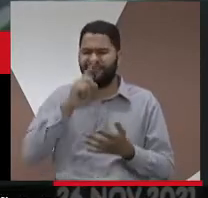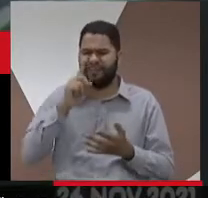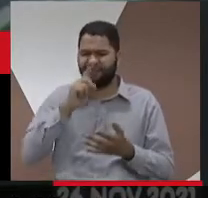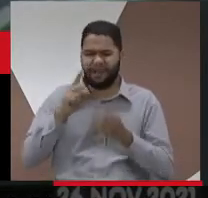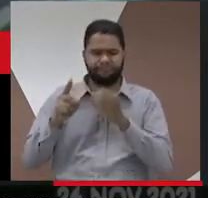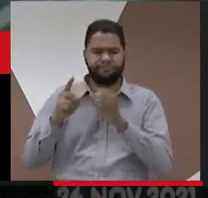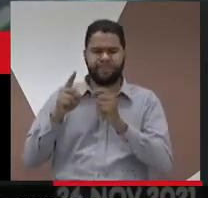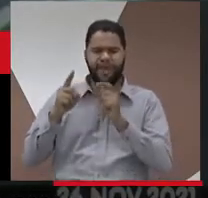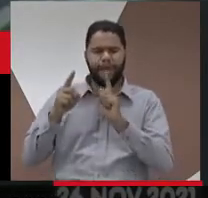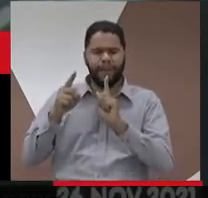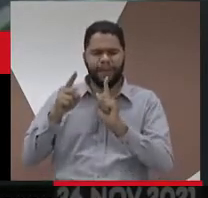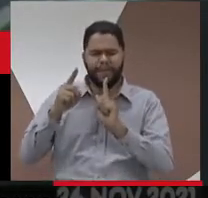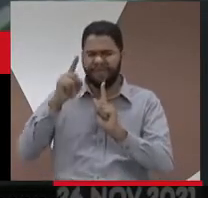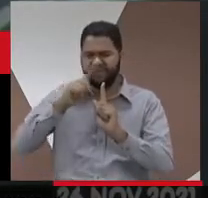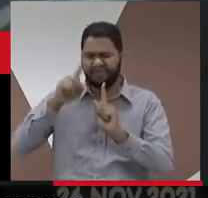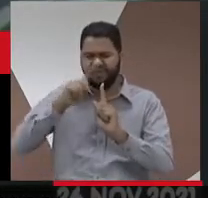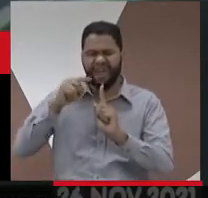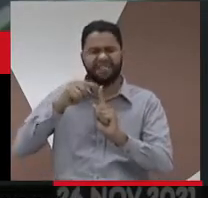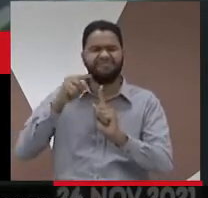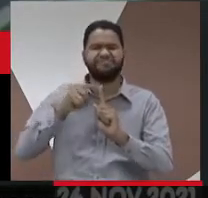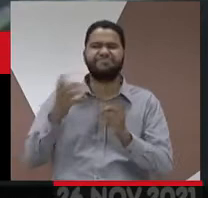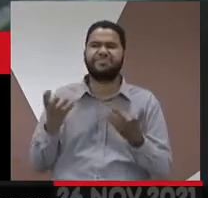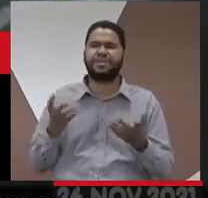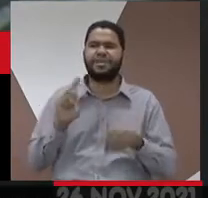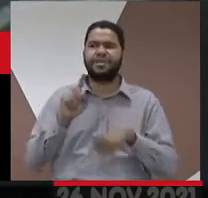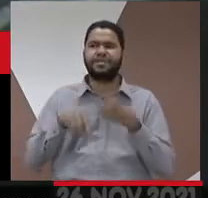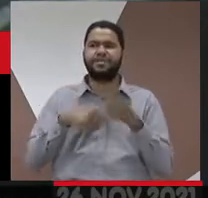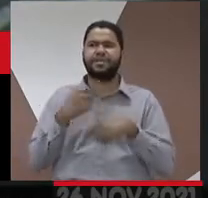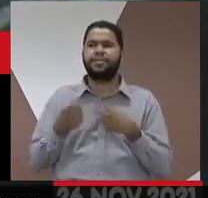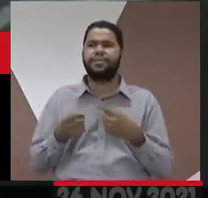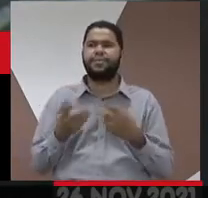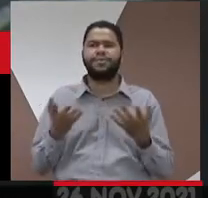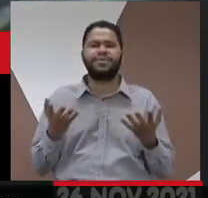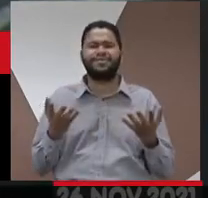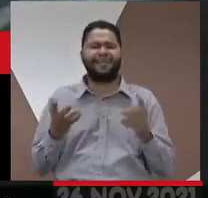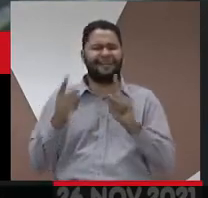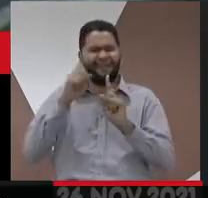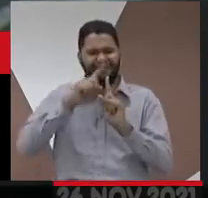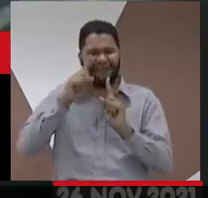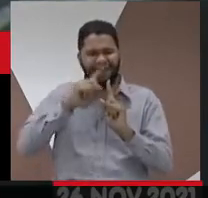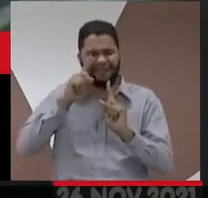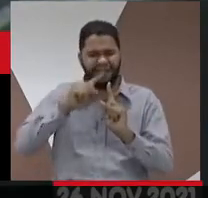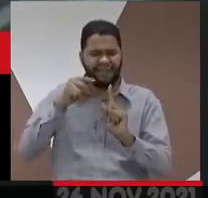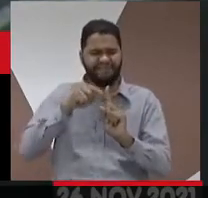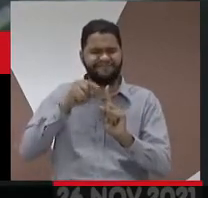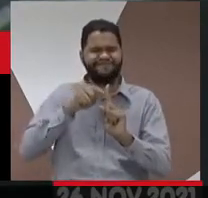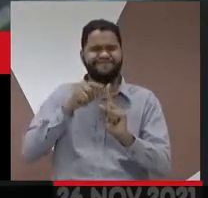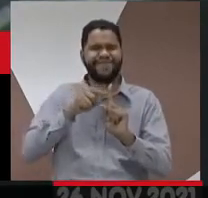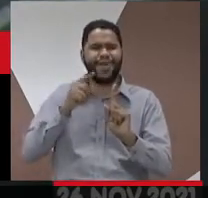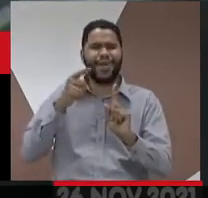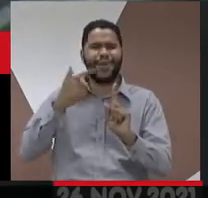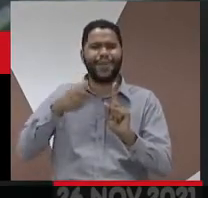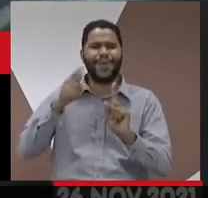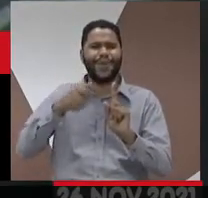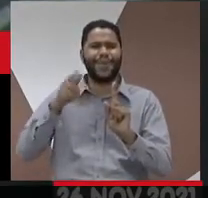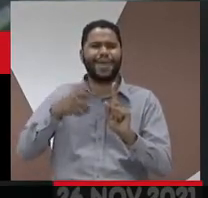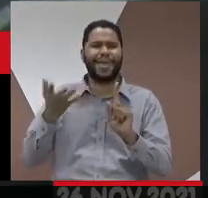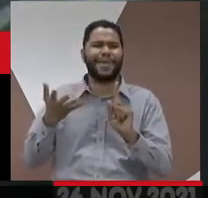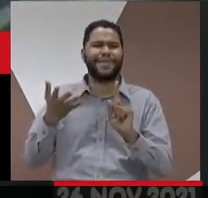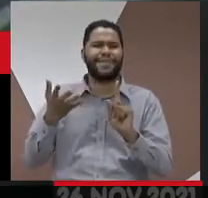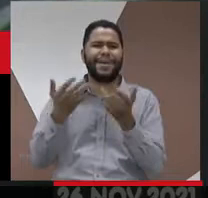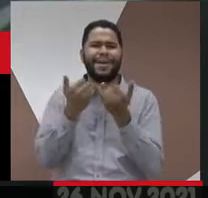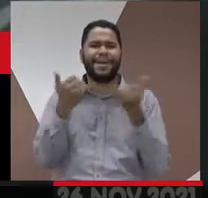depois aumentou, perdia uma palavra inteira, depois perdia duas, três palavras, porque provavelmente as pilhas